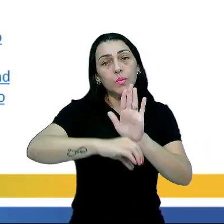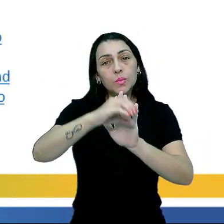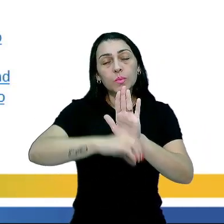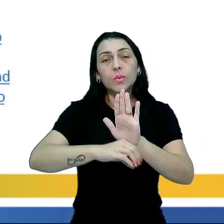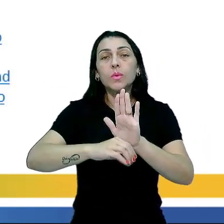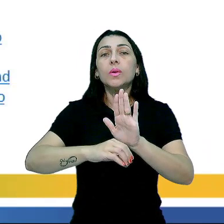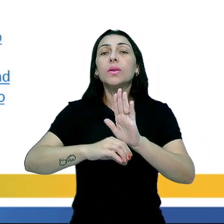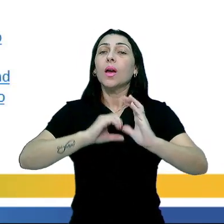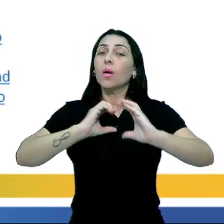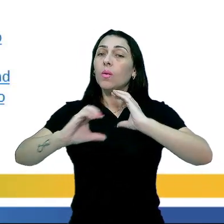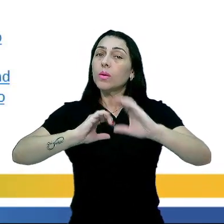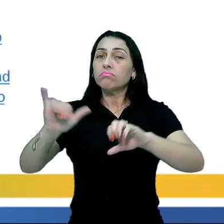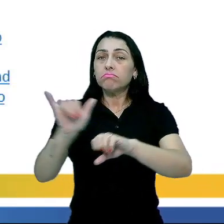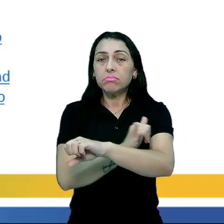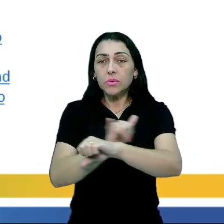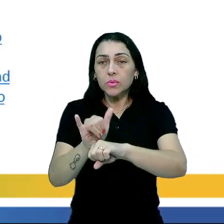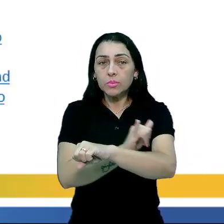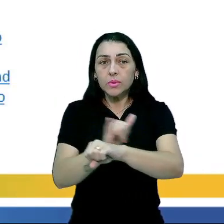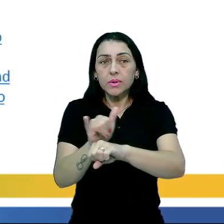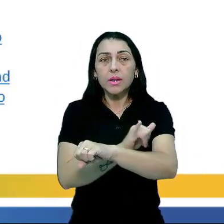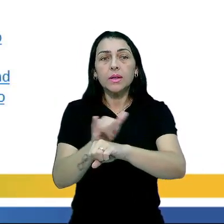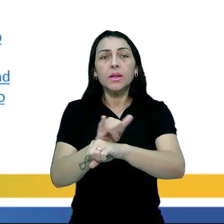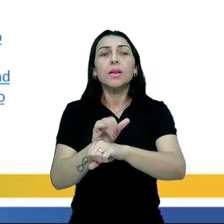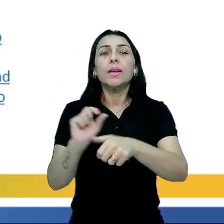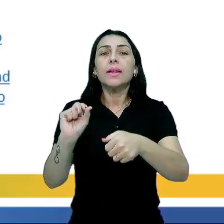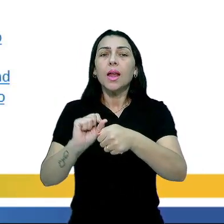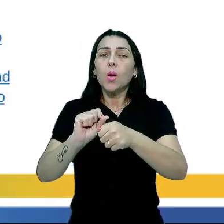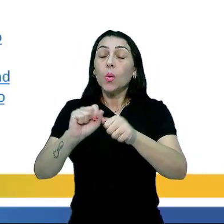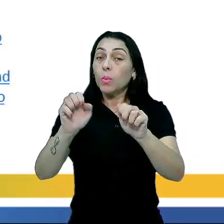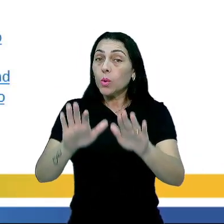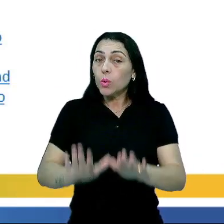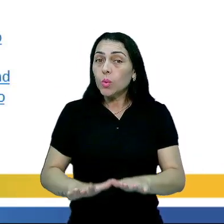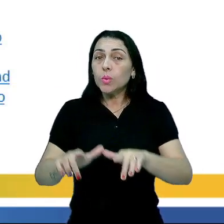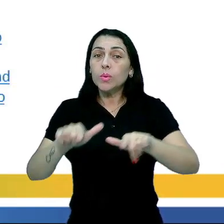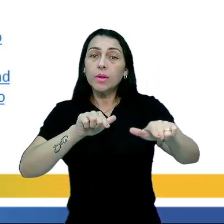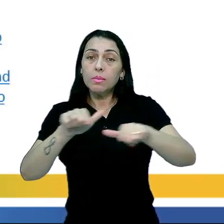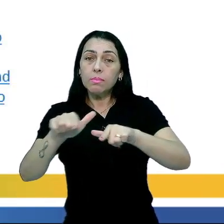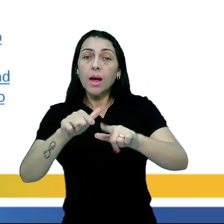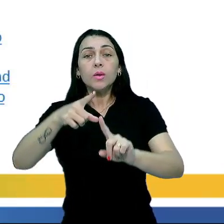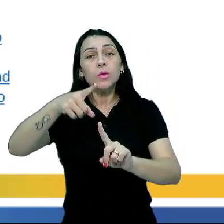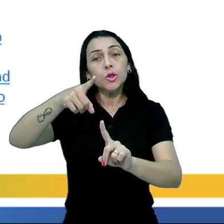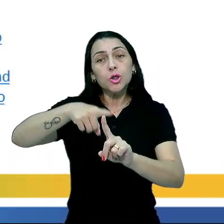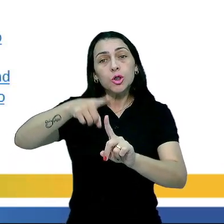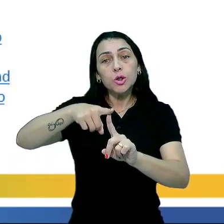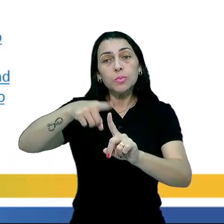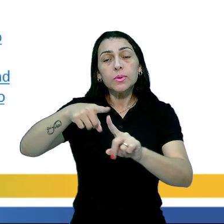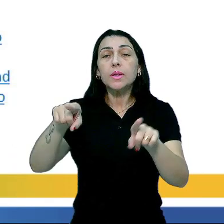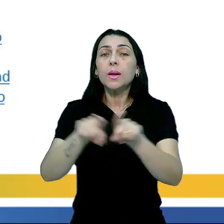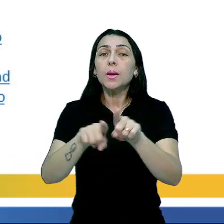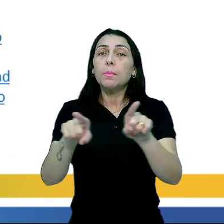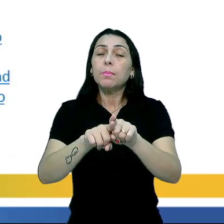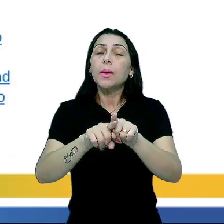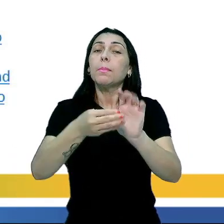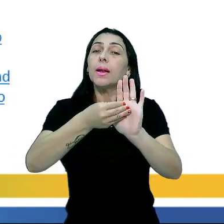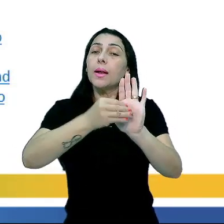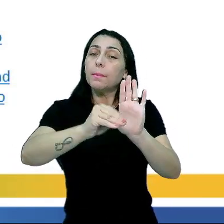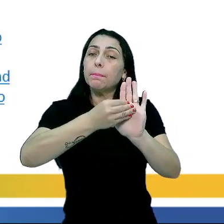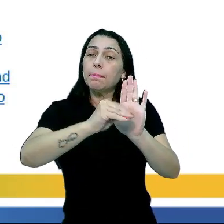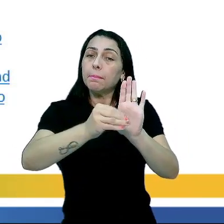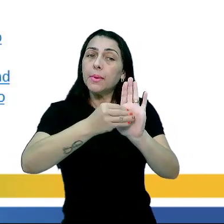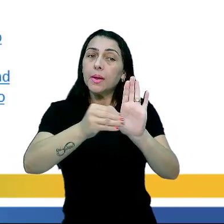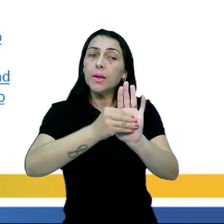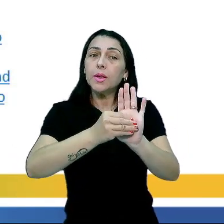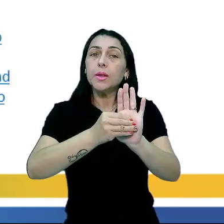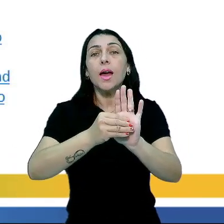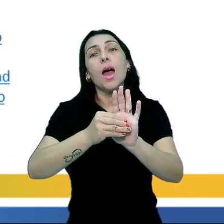uma forma de comunicação estratégica que promove o quê? Produtos,